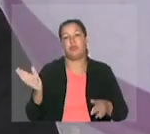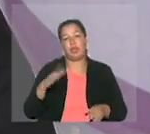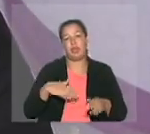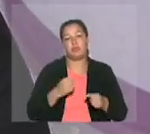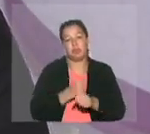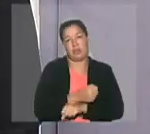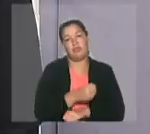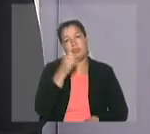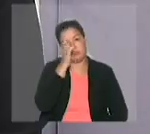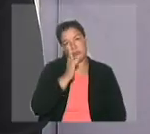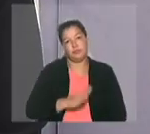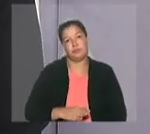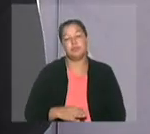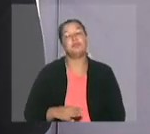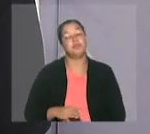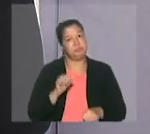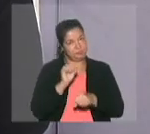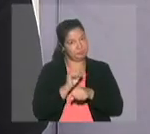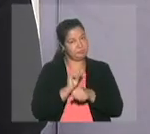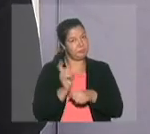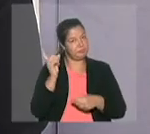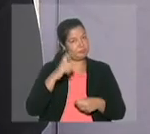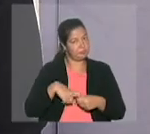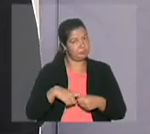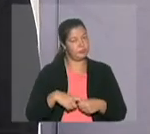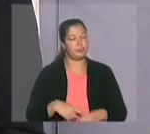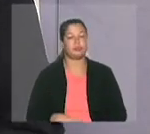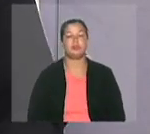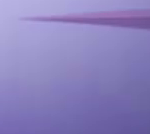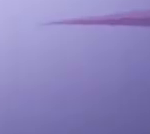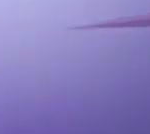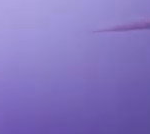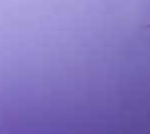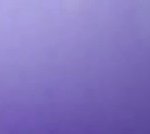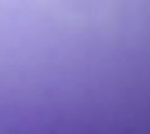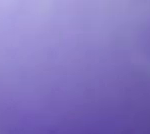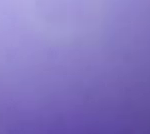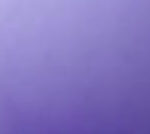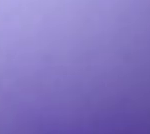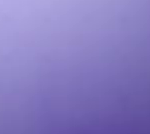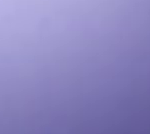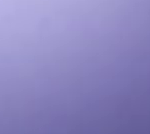para o Brasil. Tá ótimo. Gente, a gente volta a falar sobre esse assunto no próximo bloco.